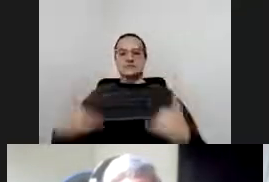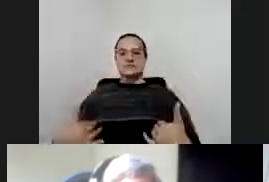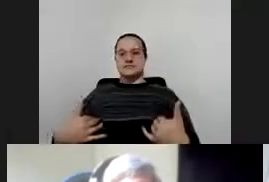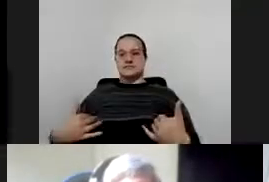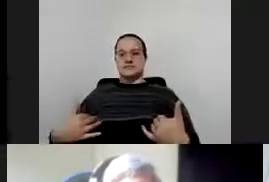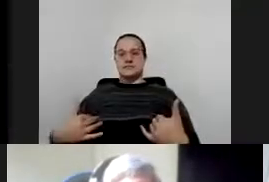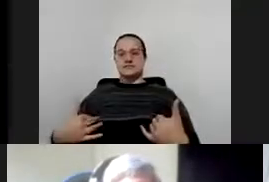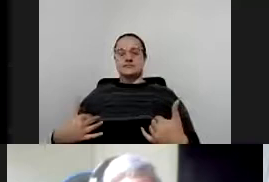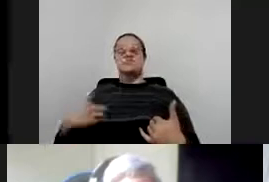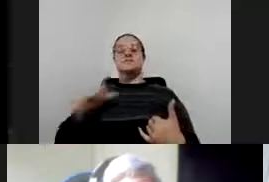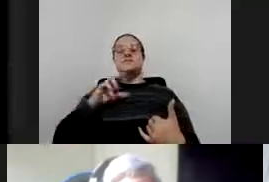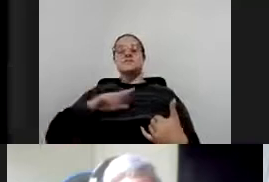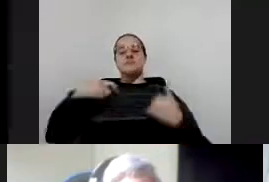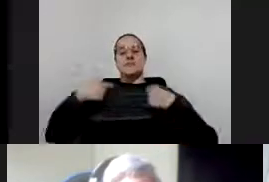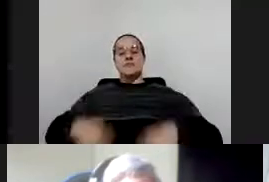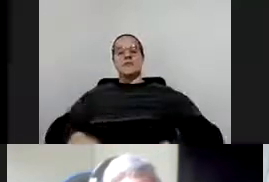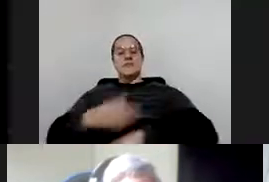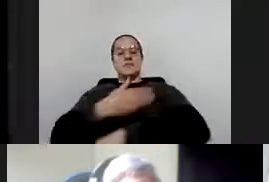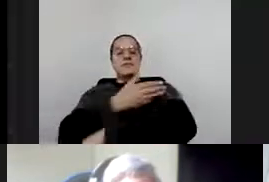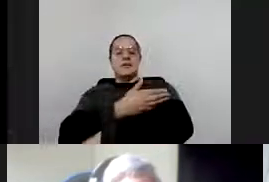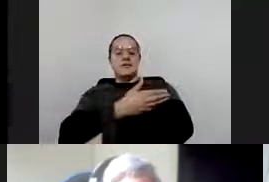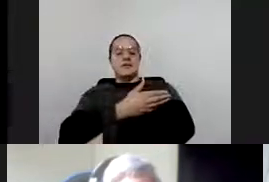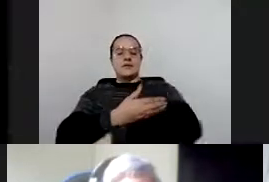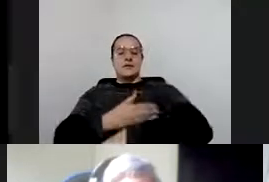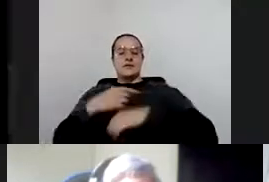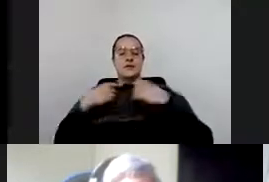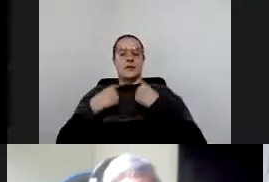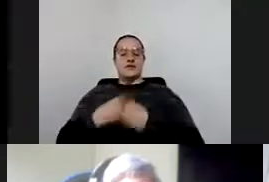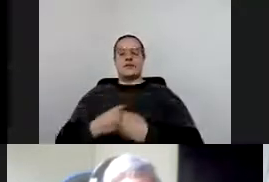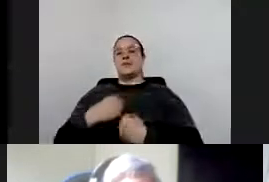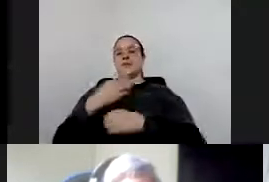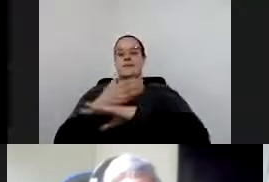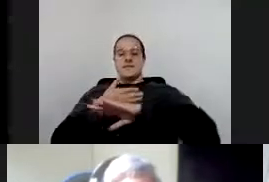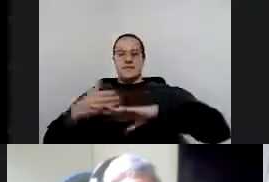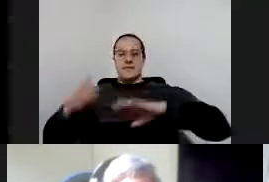eu estou com uma roupa branca, uma camisa branca, e atrás de mim um quadro